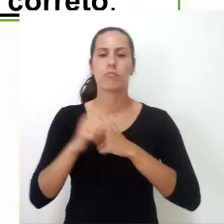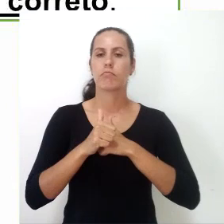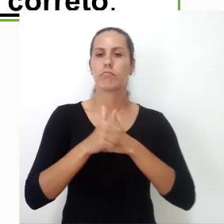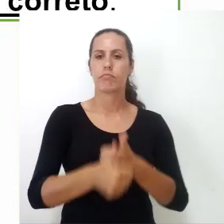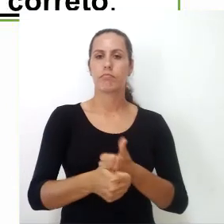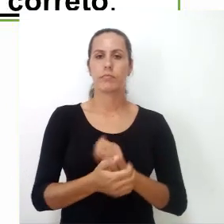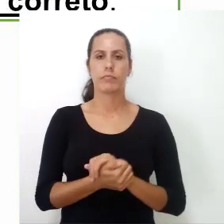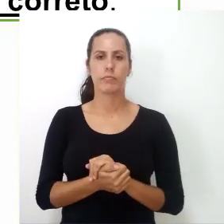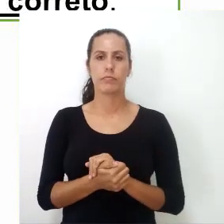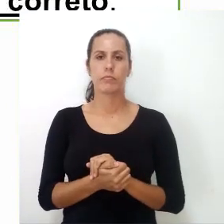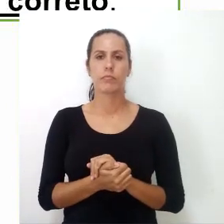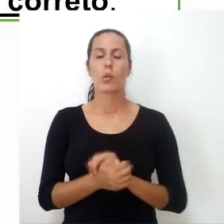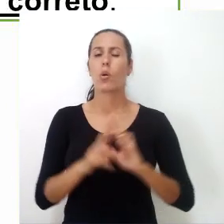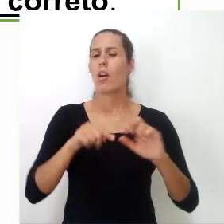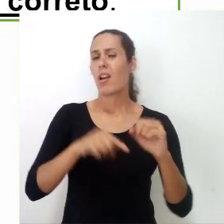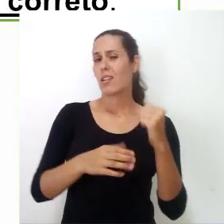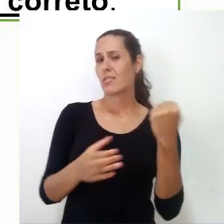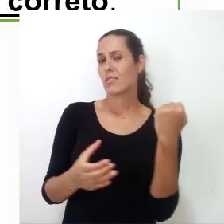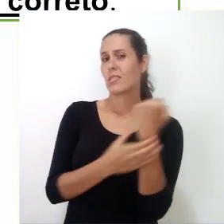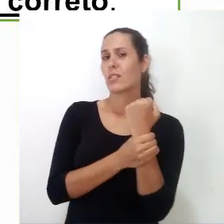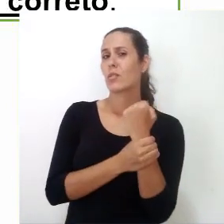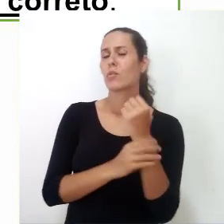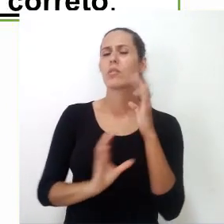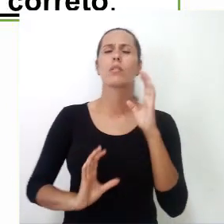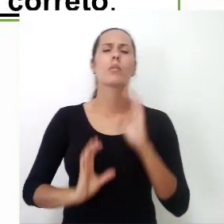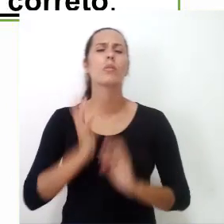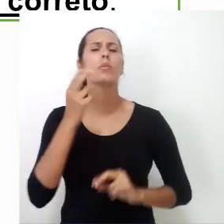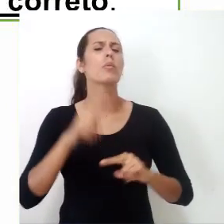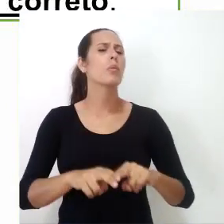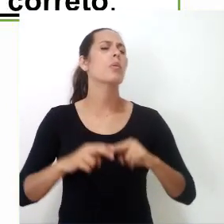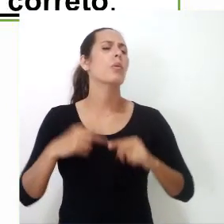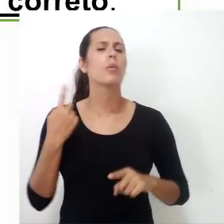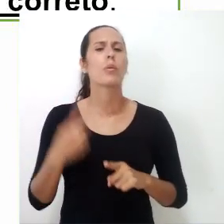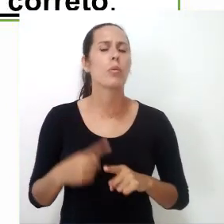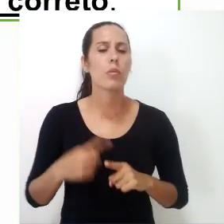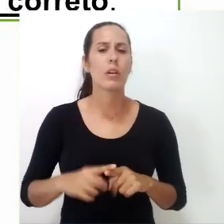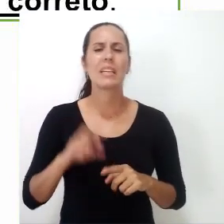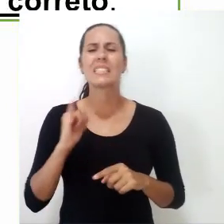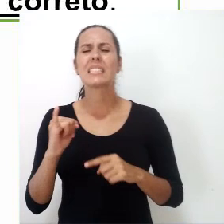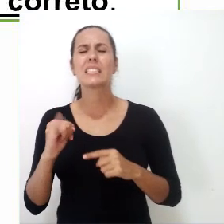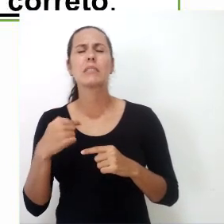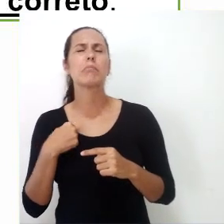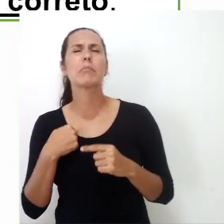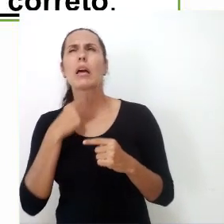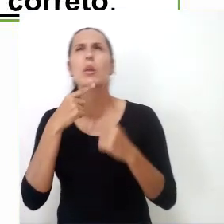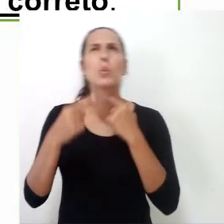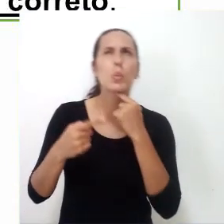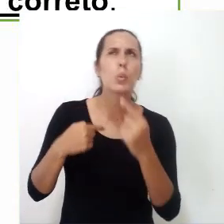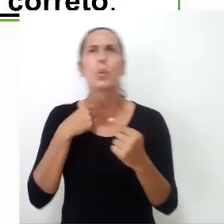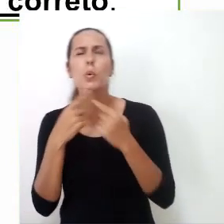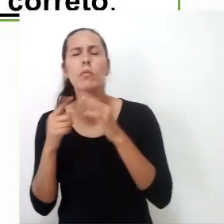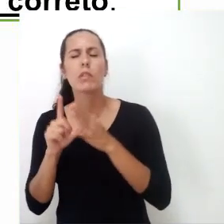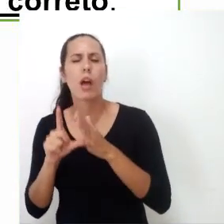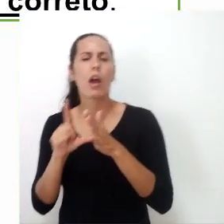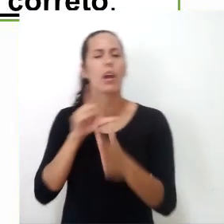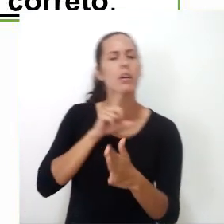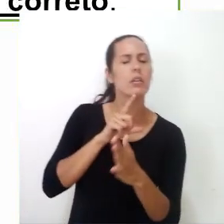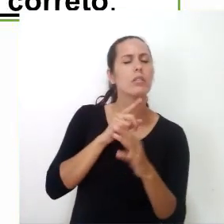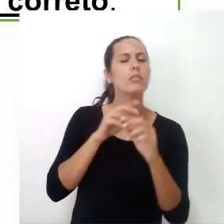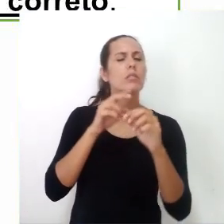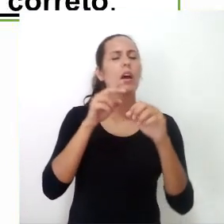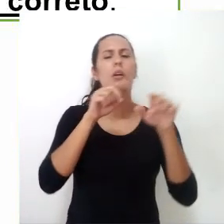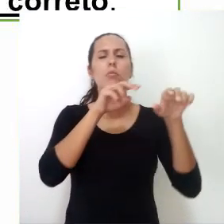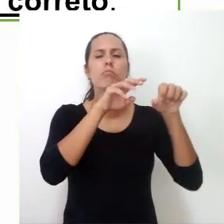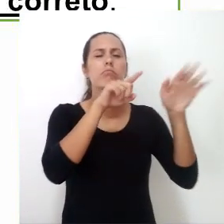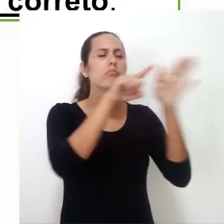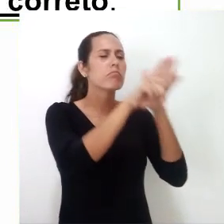direito, obrigação. Essa maior segurança decorre do fato de que, em caso de dúvida, é possível consultar